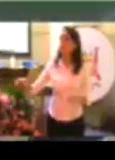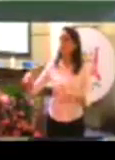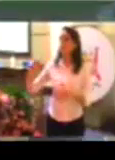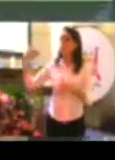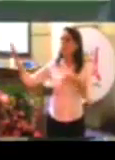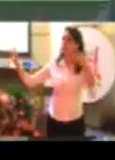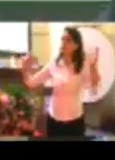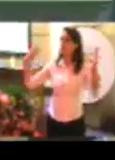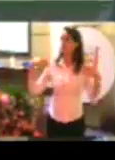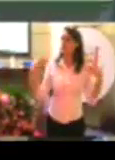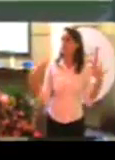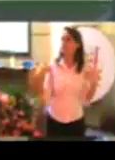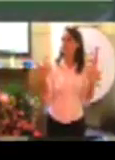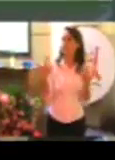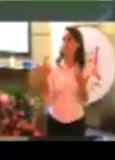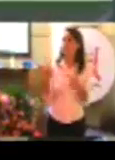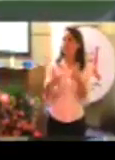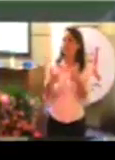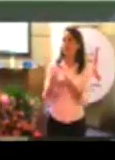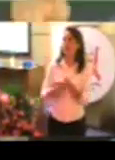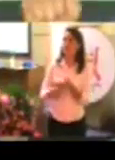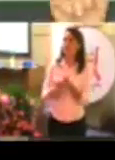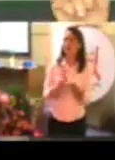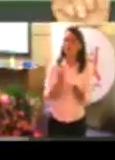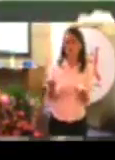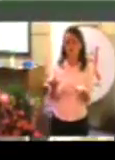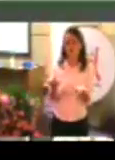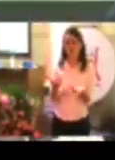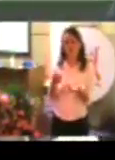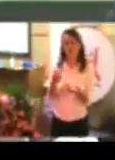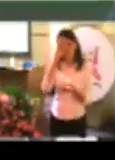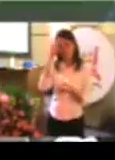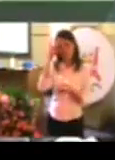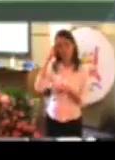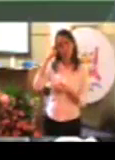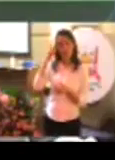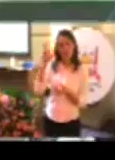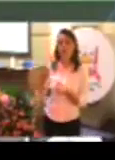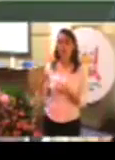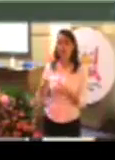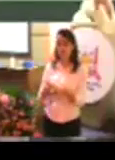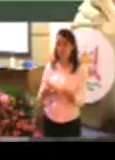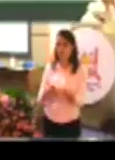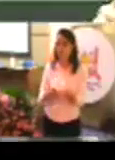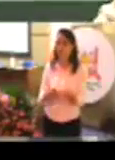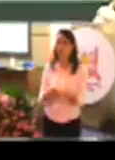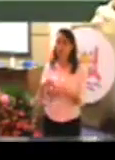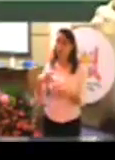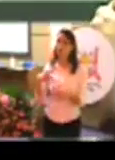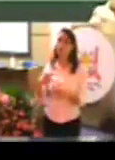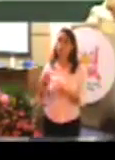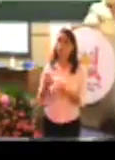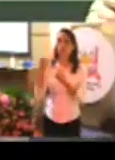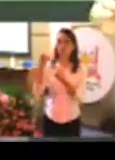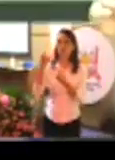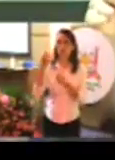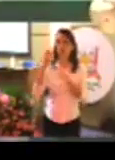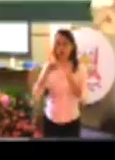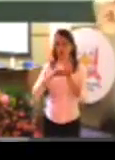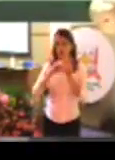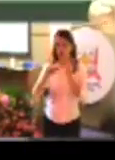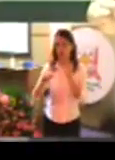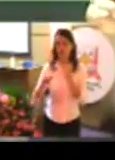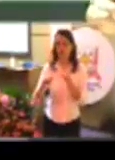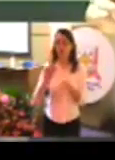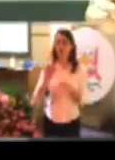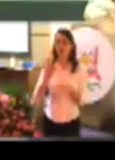mundo passeando. E mais, presidente Tati, o poder legislativo não é